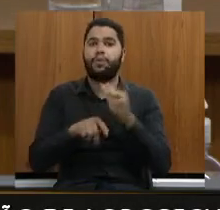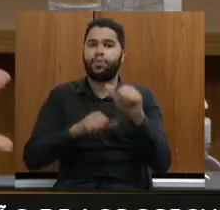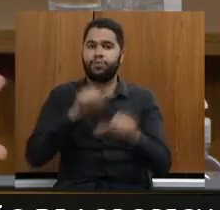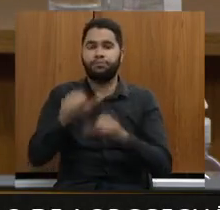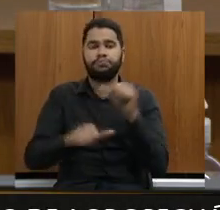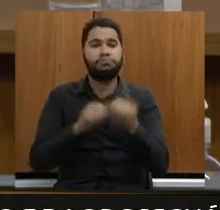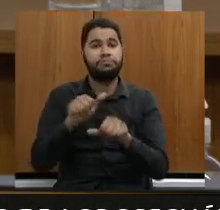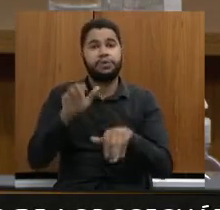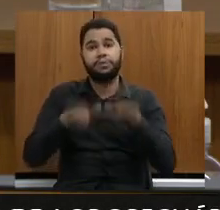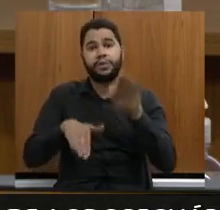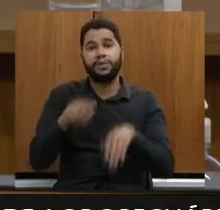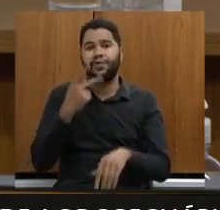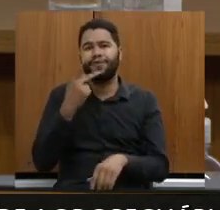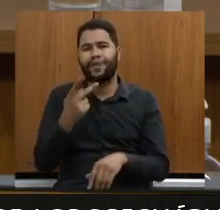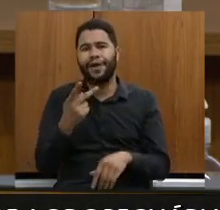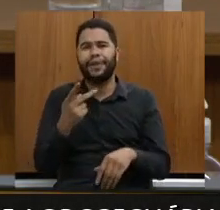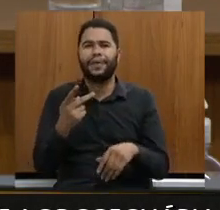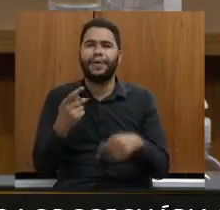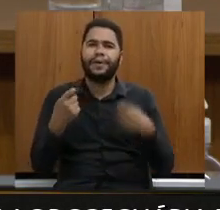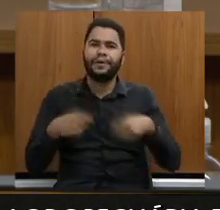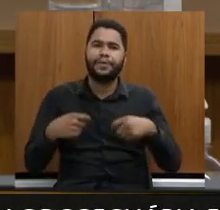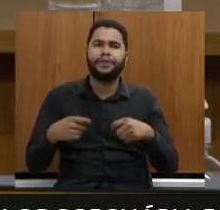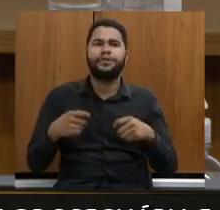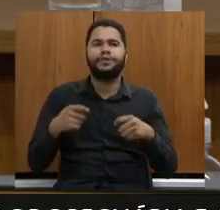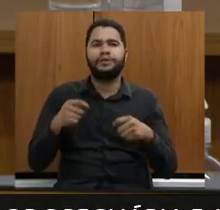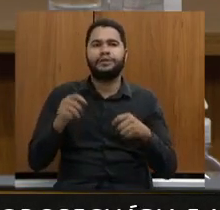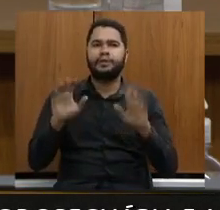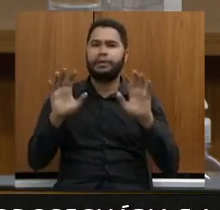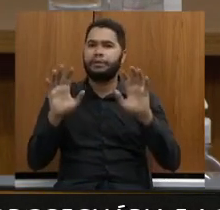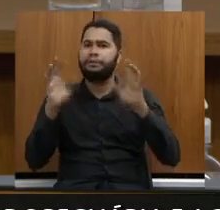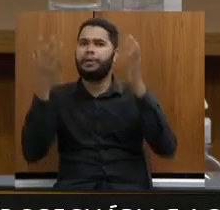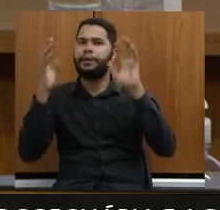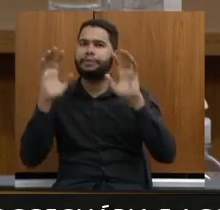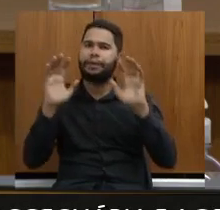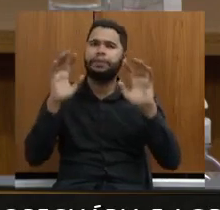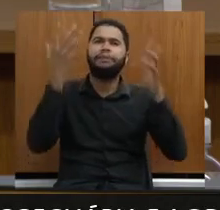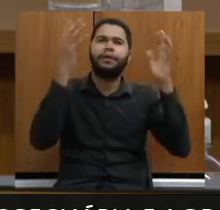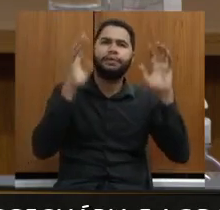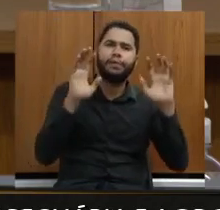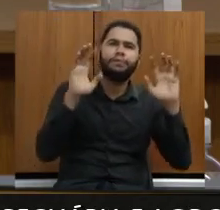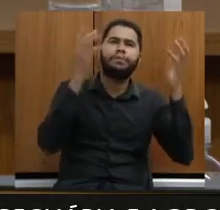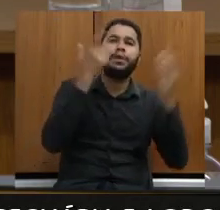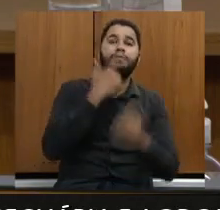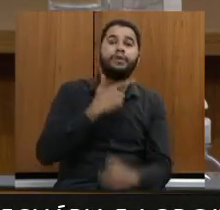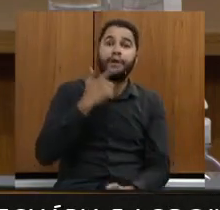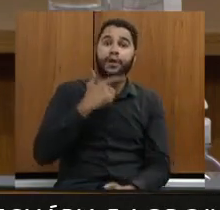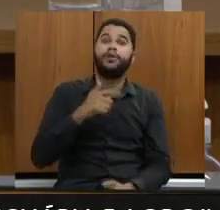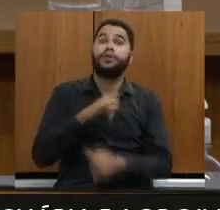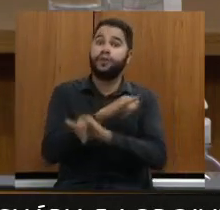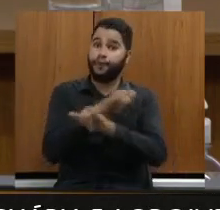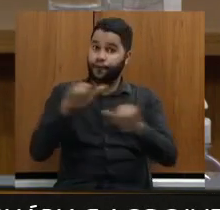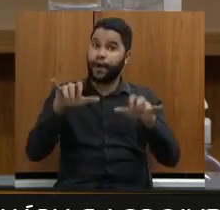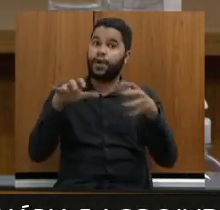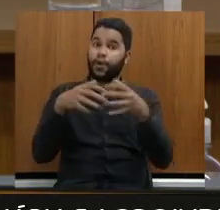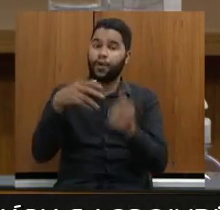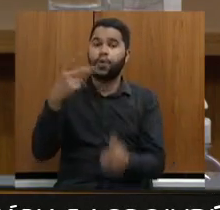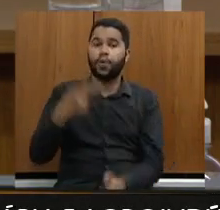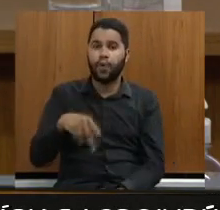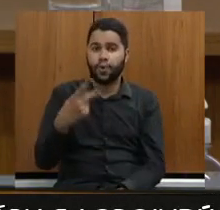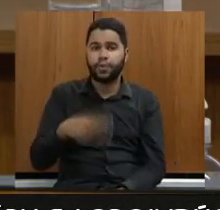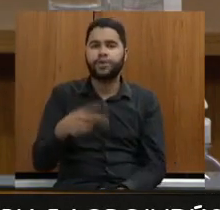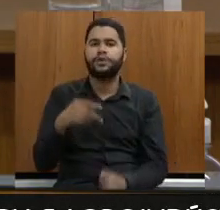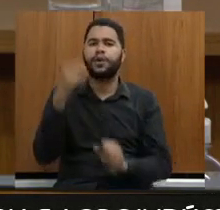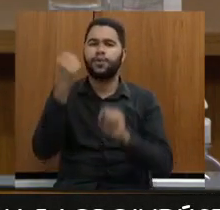pode ser que não tinha falado que a gente precisa de muito eventos de queijo mas eu sempre falo e sinta comissão de agropecuária